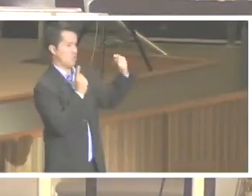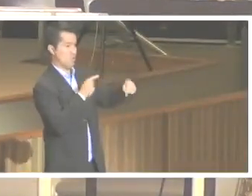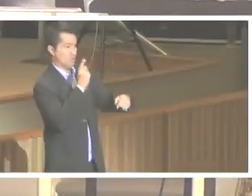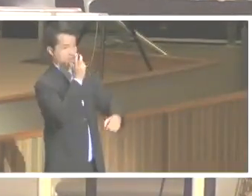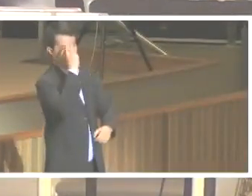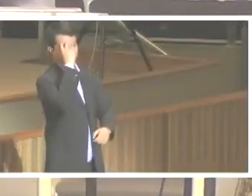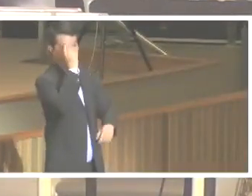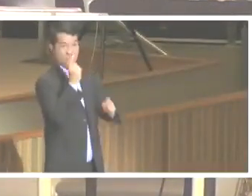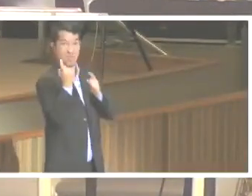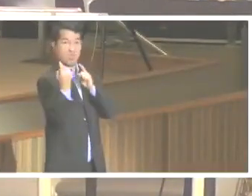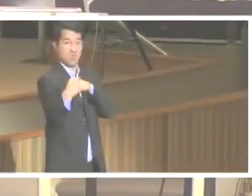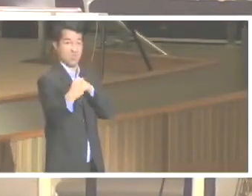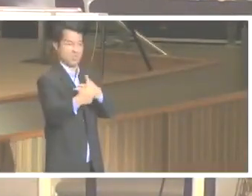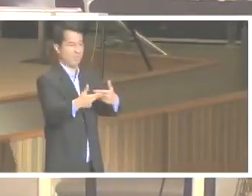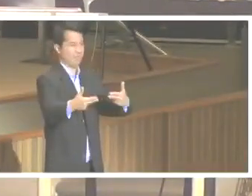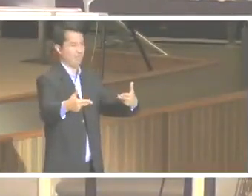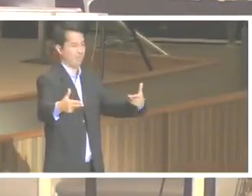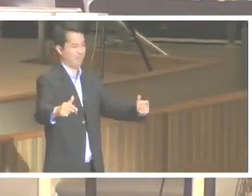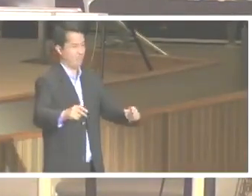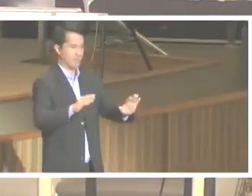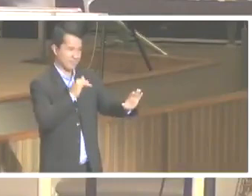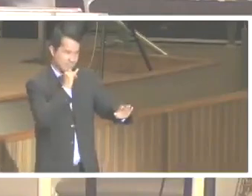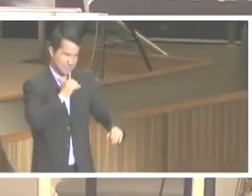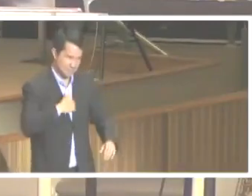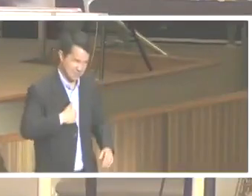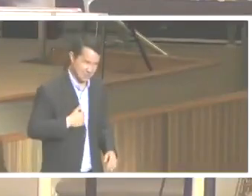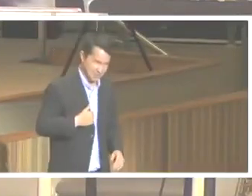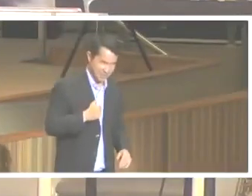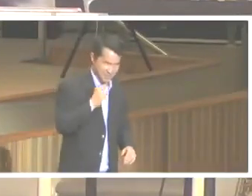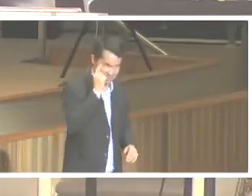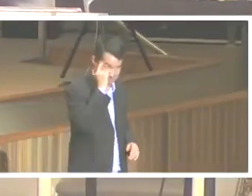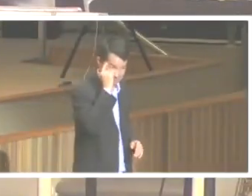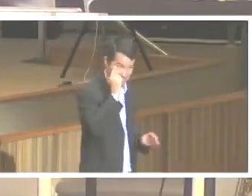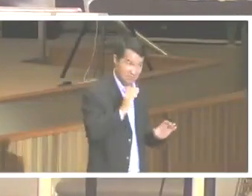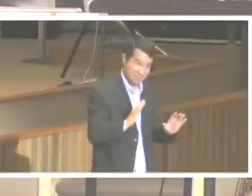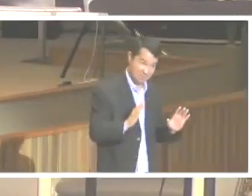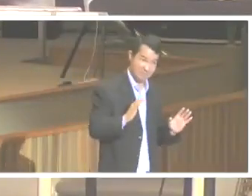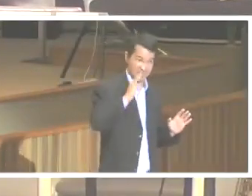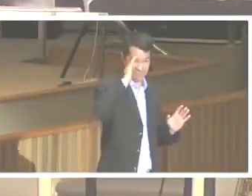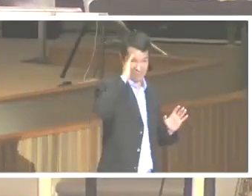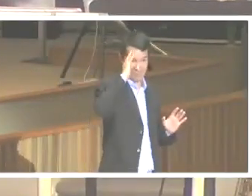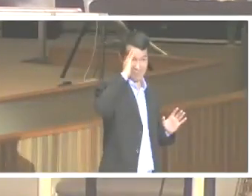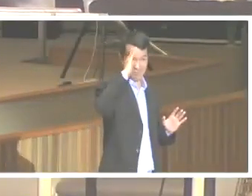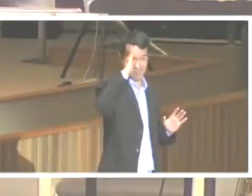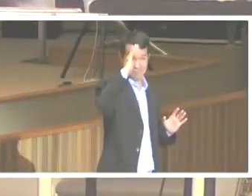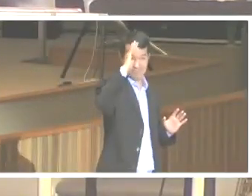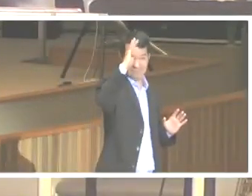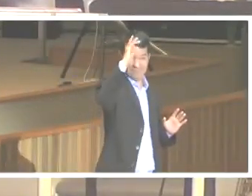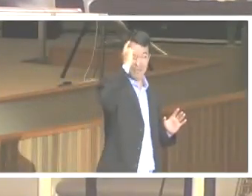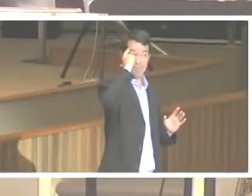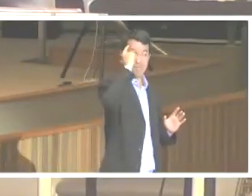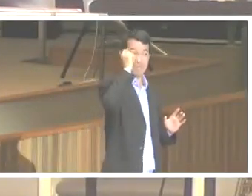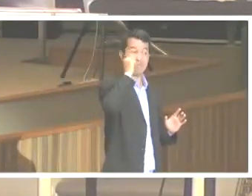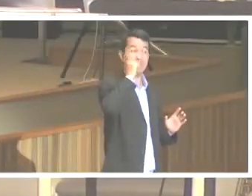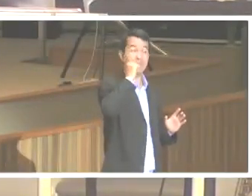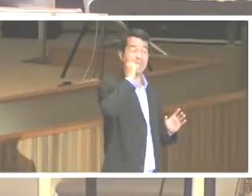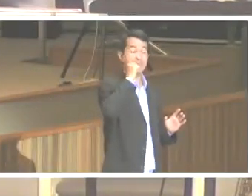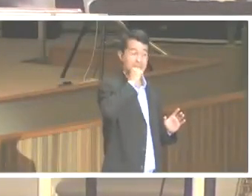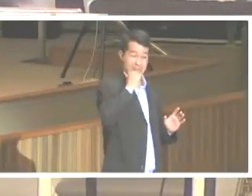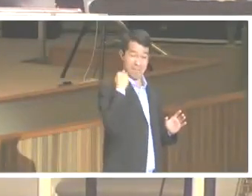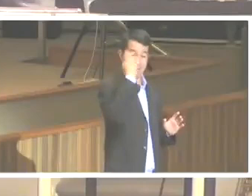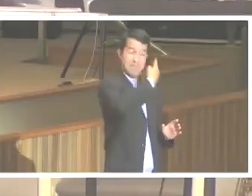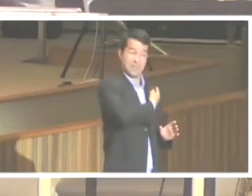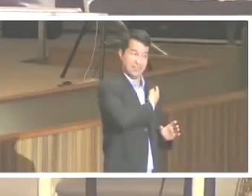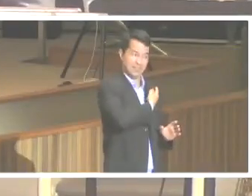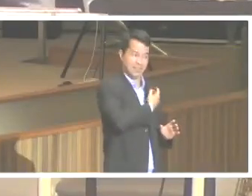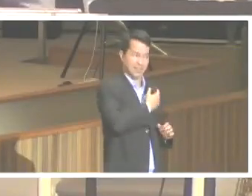eu posso imaginar maria eu não sei você é mas eu me coloquei na na condição dela eu fiquei pensando assim